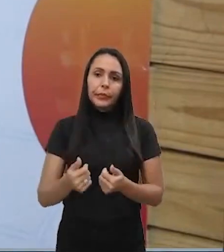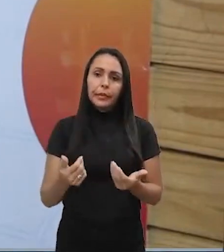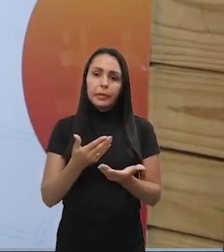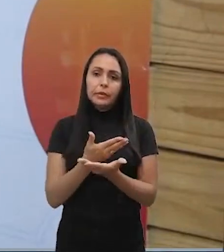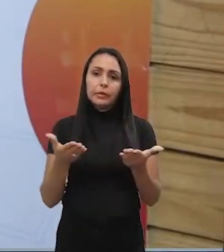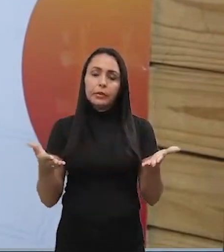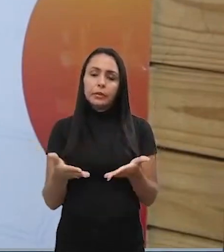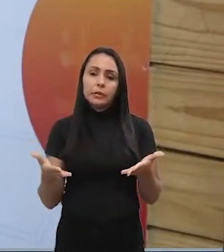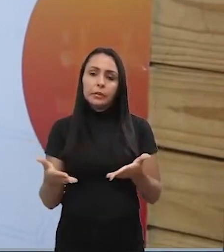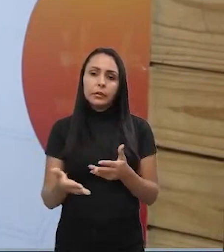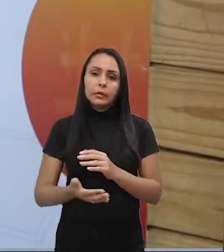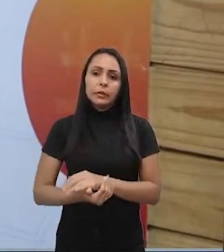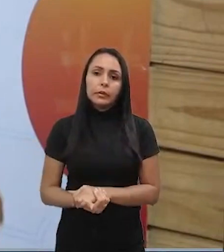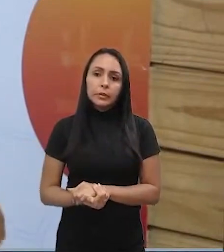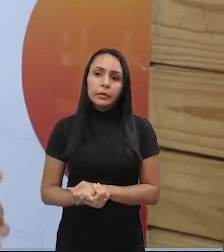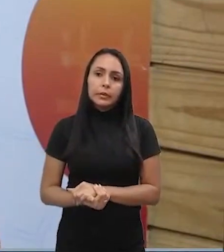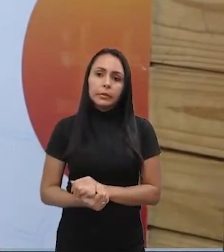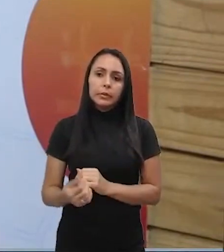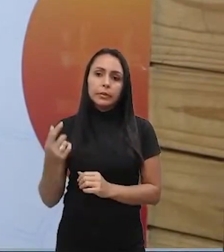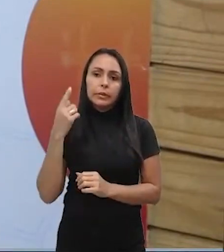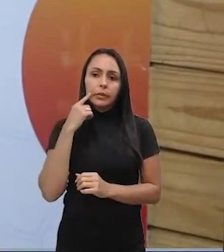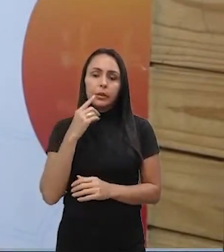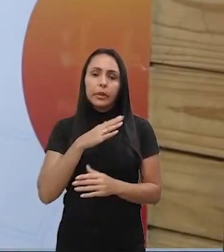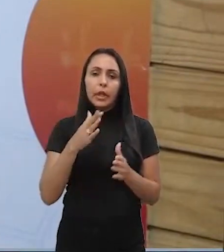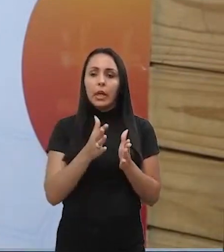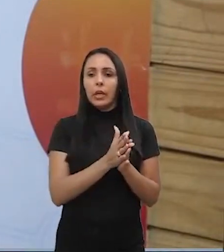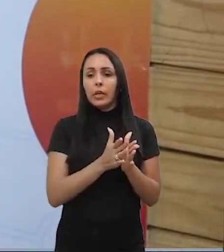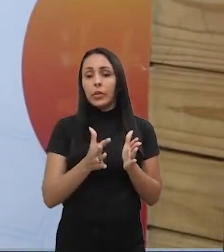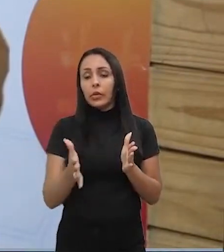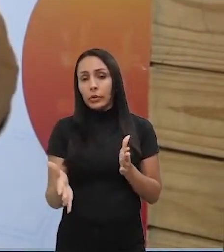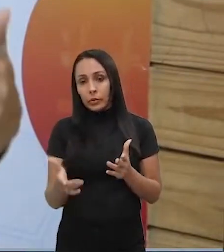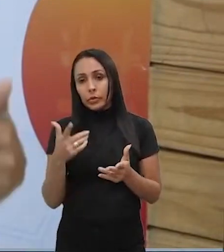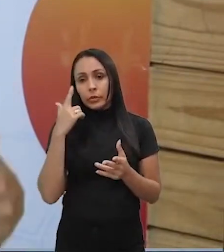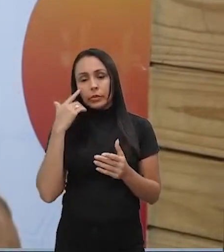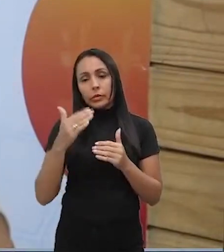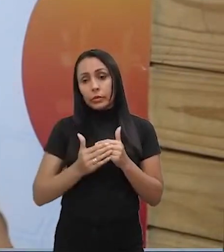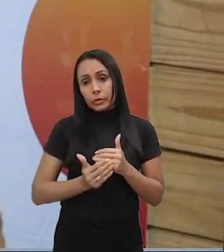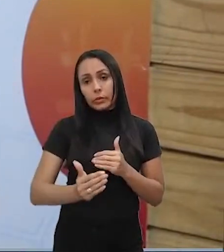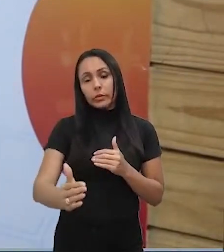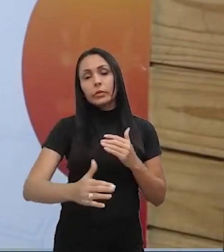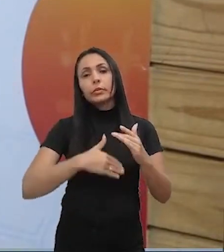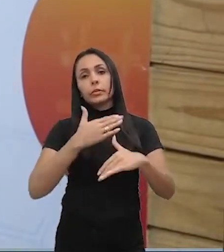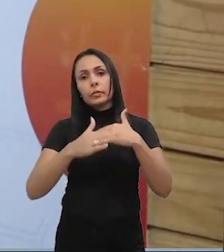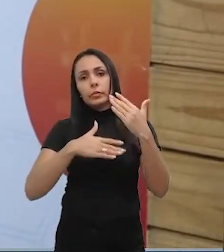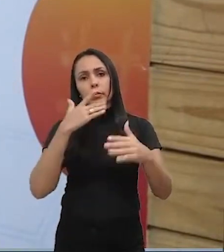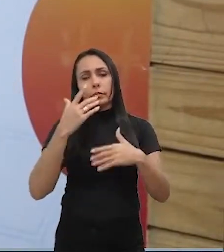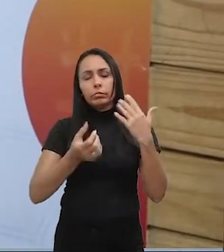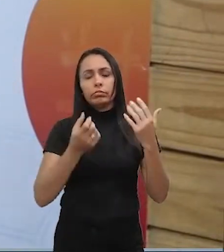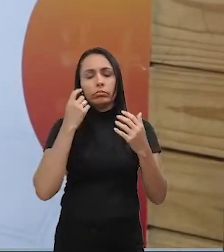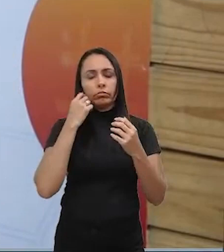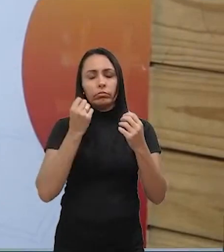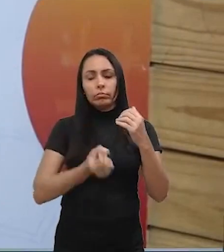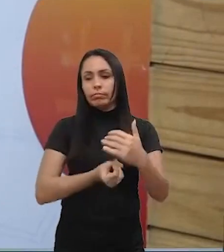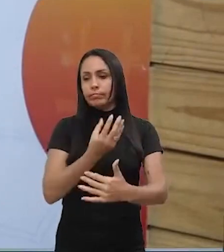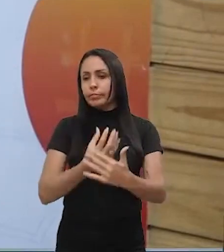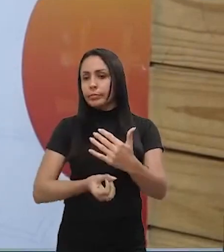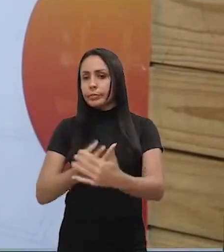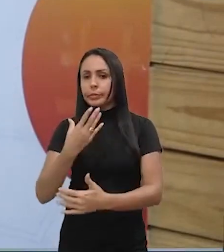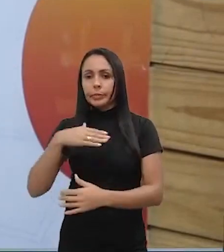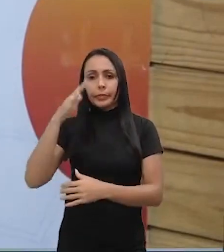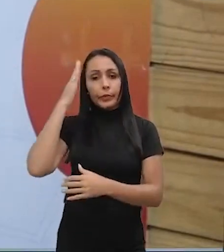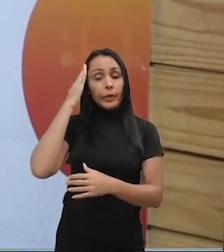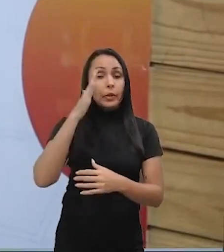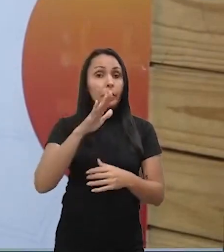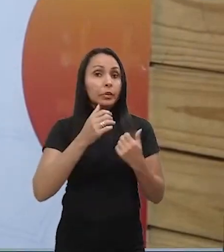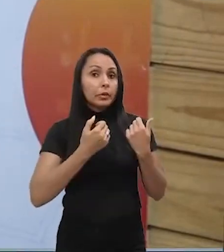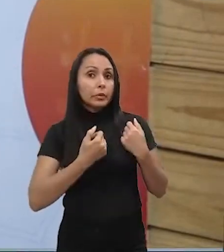temos hoje é trazido desde a era colonial. Foram eles que iniciaram o processo de descoberta, foram eles que entenderam que